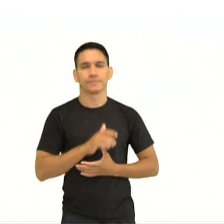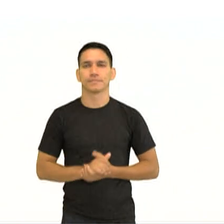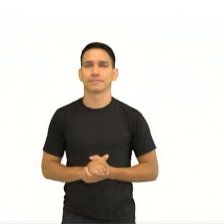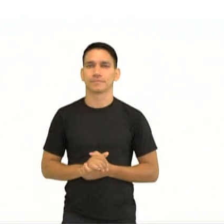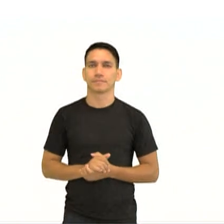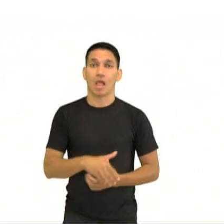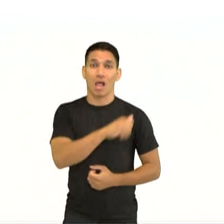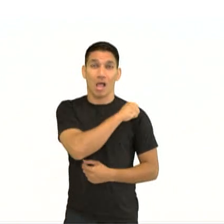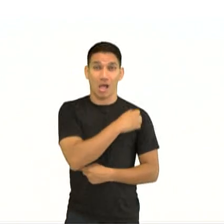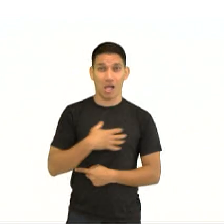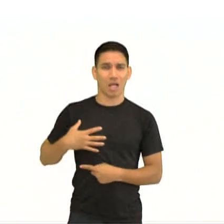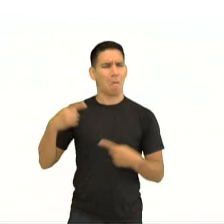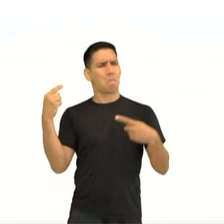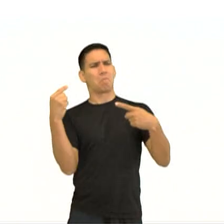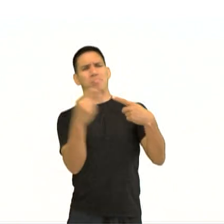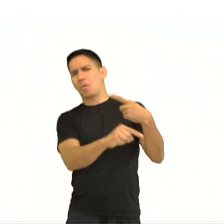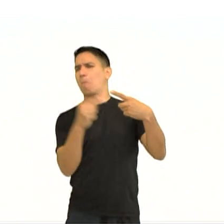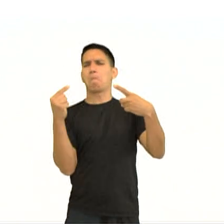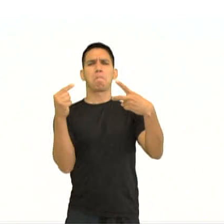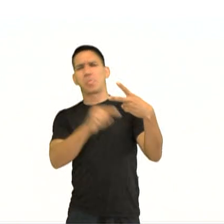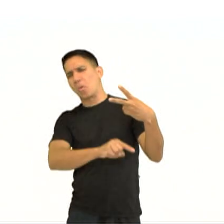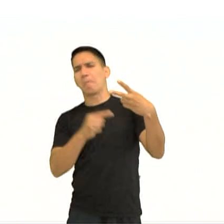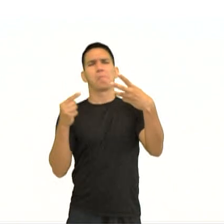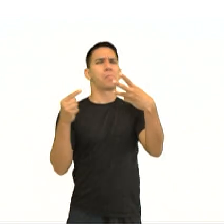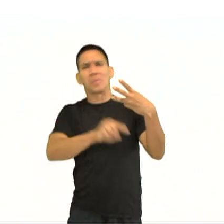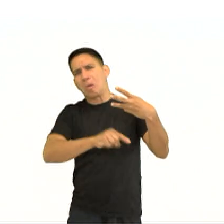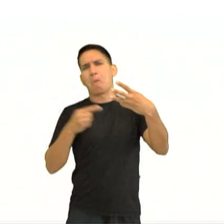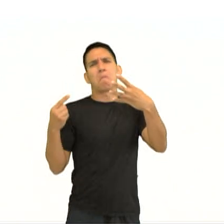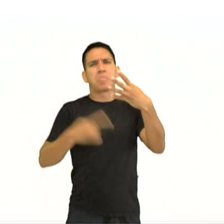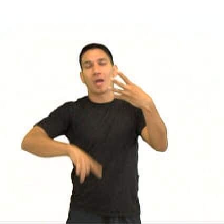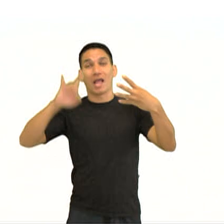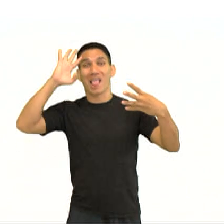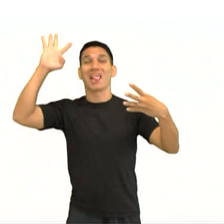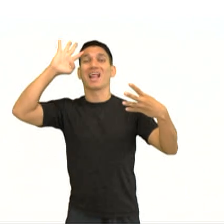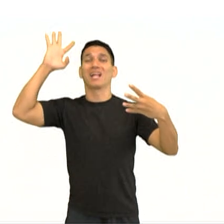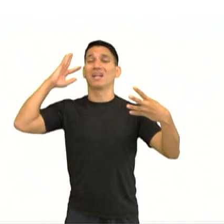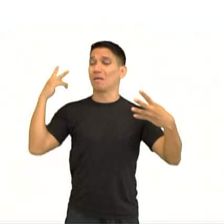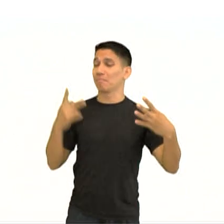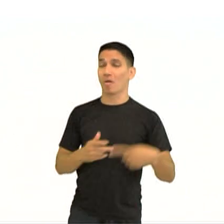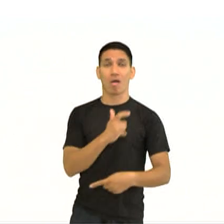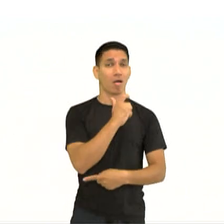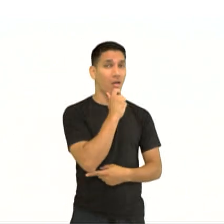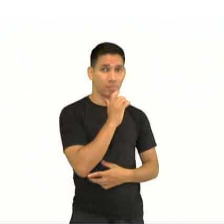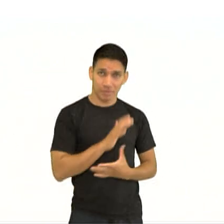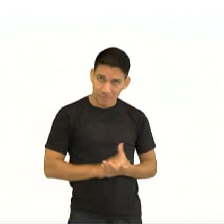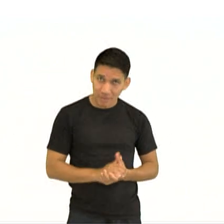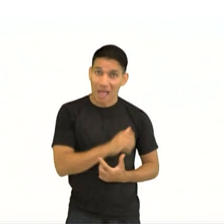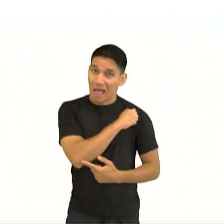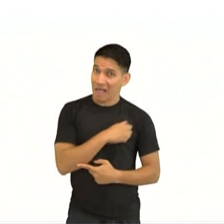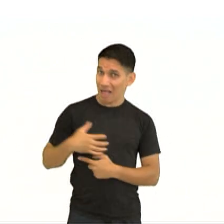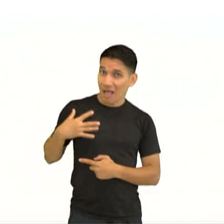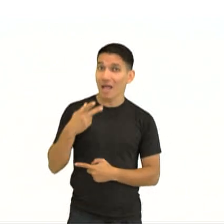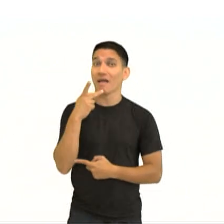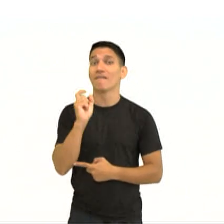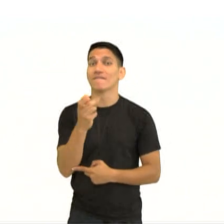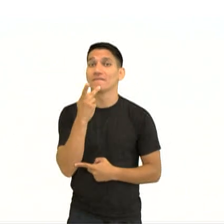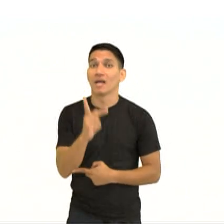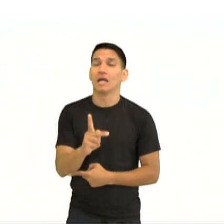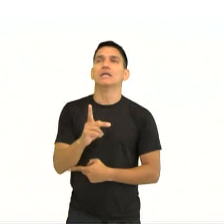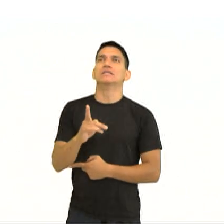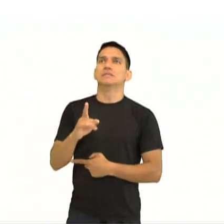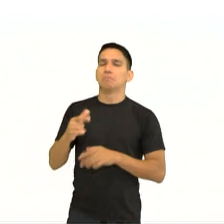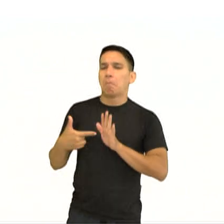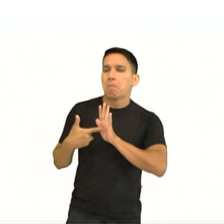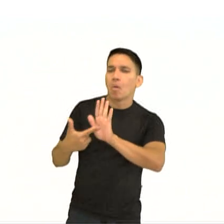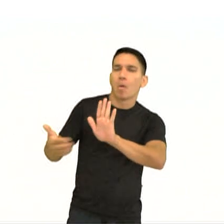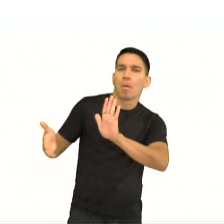Aristóteles discordou de muitas das ideias de seu mestre Platão. Costumava-se dizer que Aristóteles traz as ideias